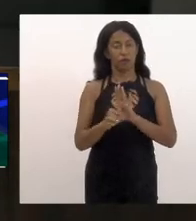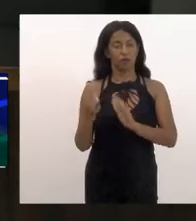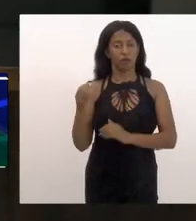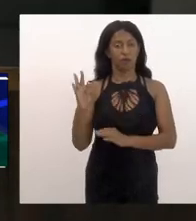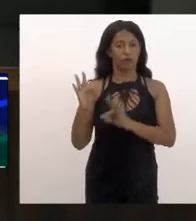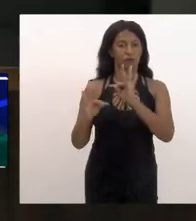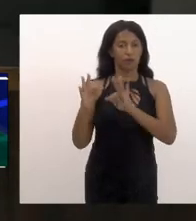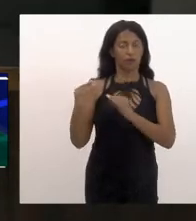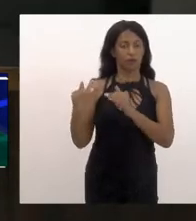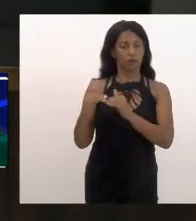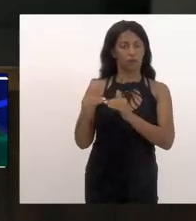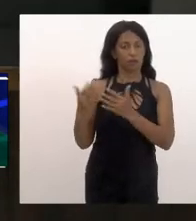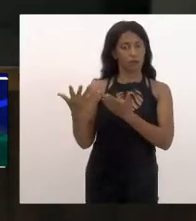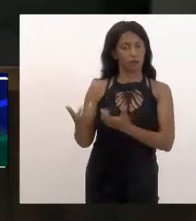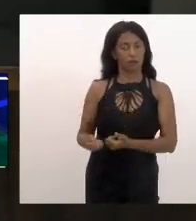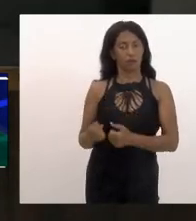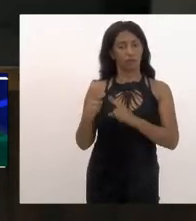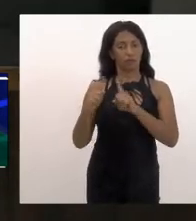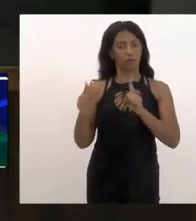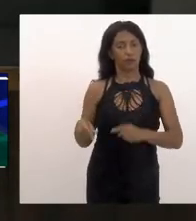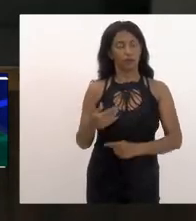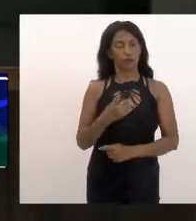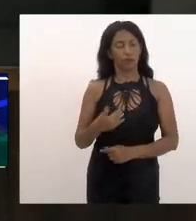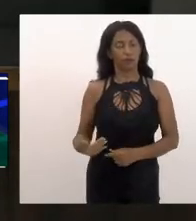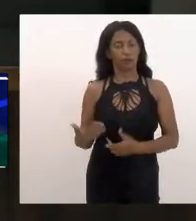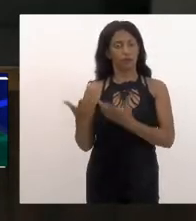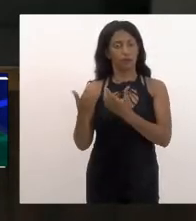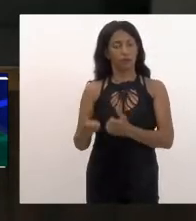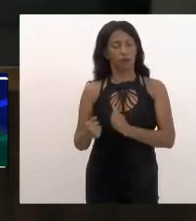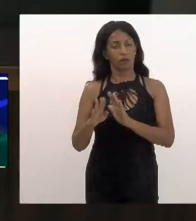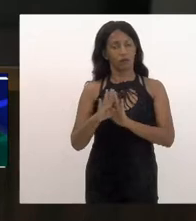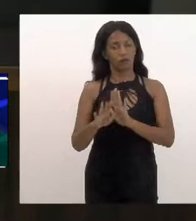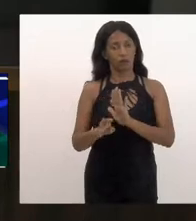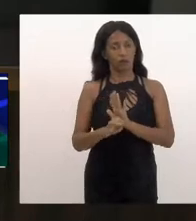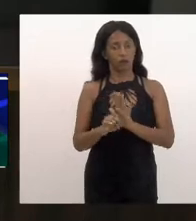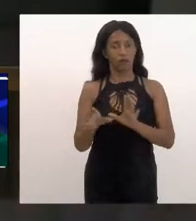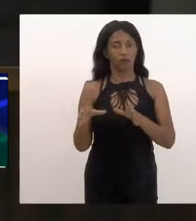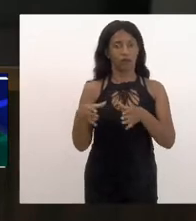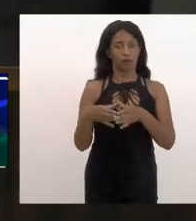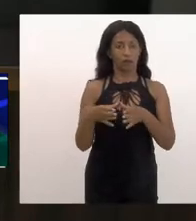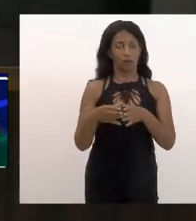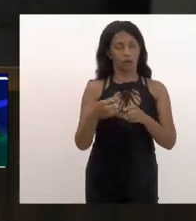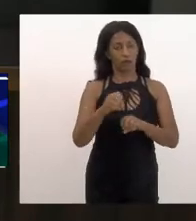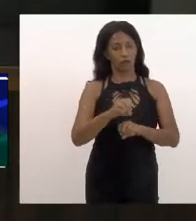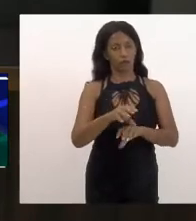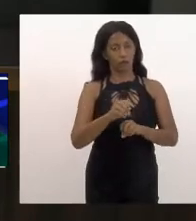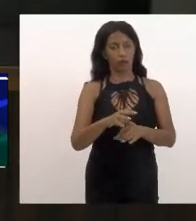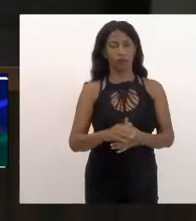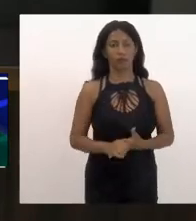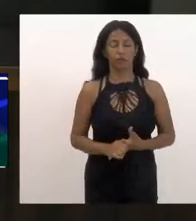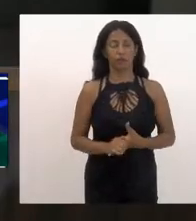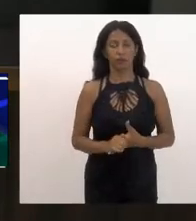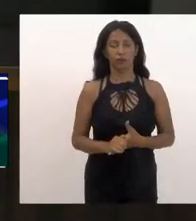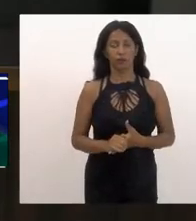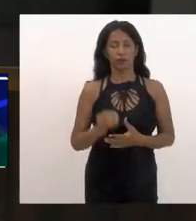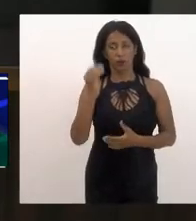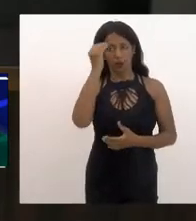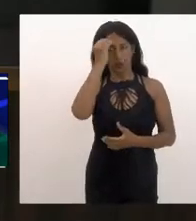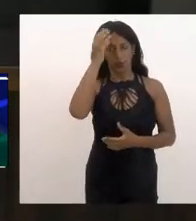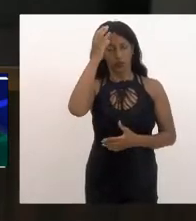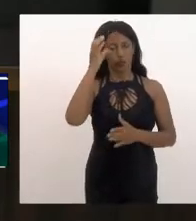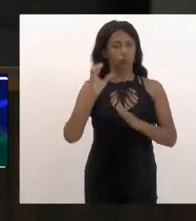Tecnologia, favorável. Servidores Públicos, favorável com emendas da Comissão de Educação. De Cultura, favorável